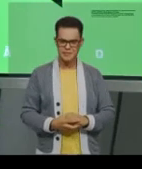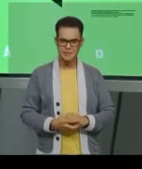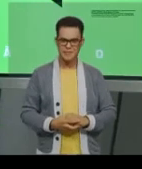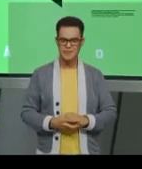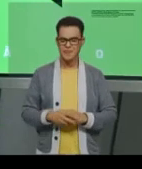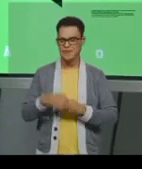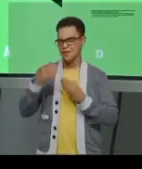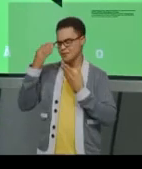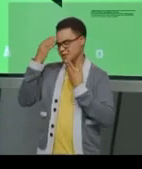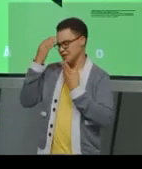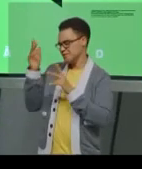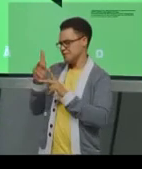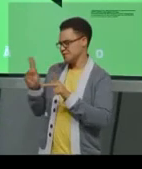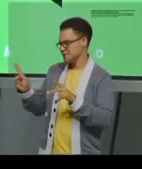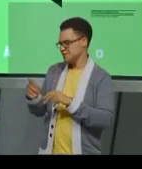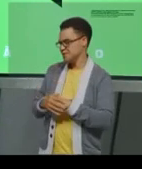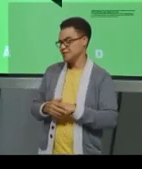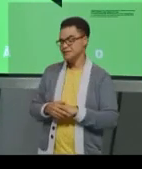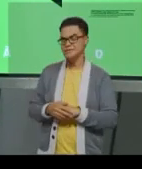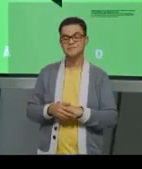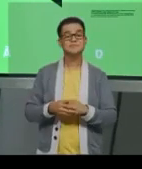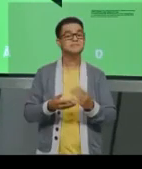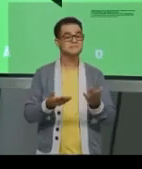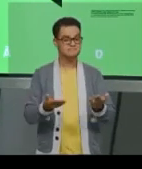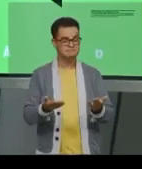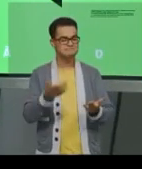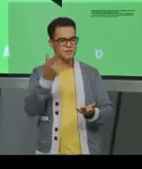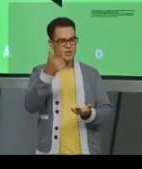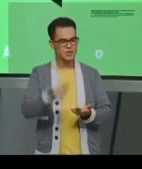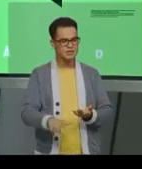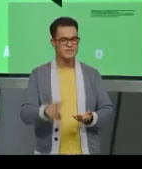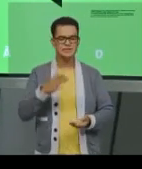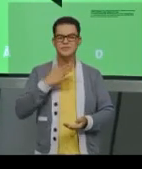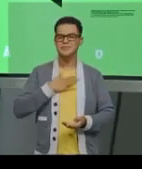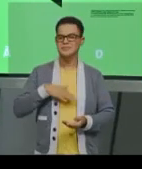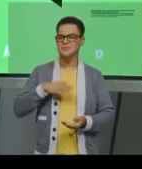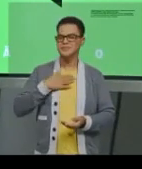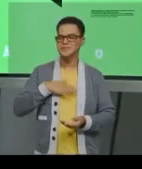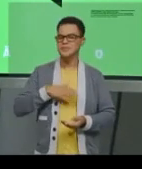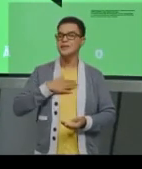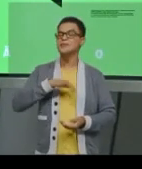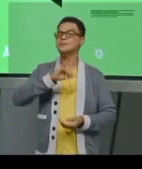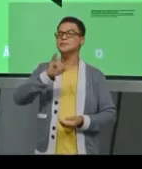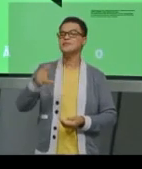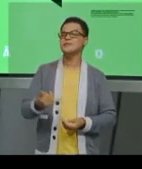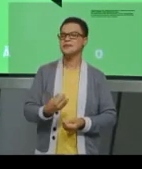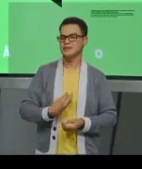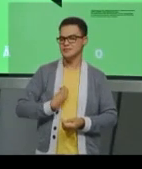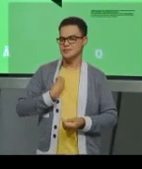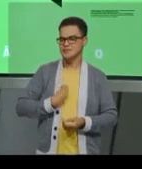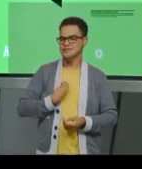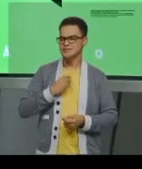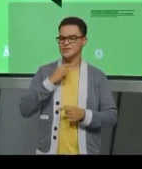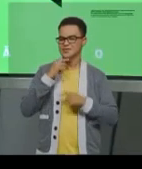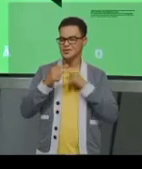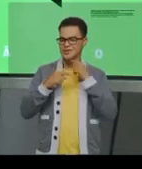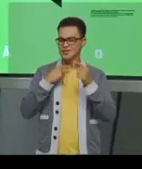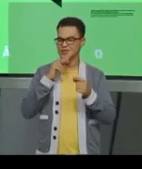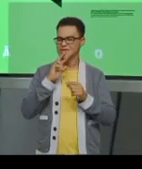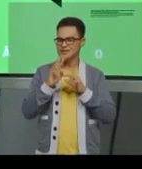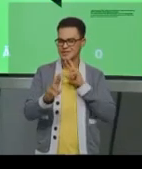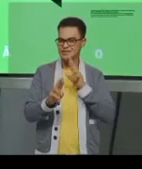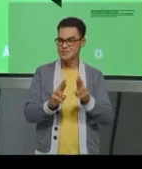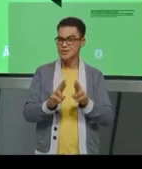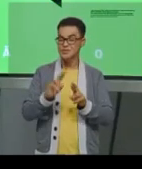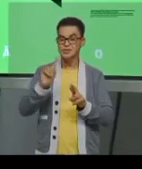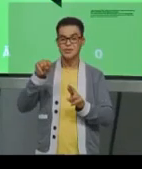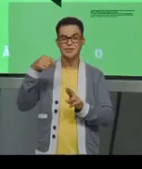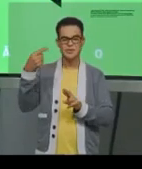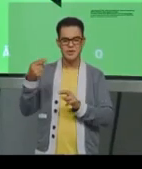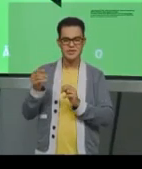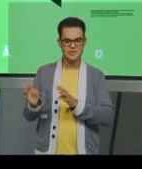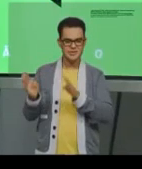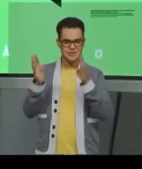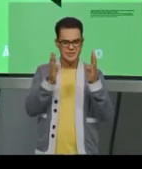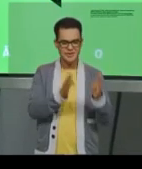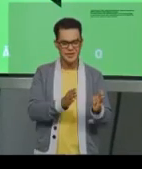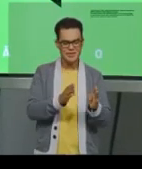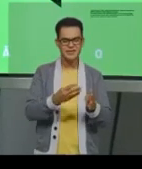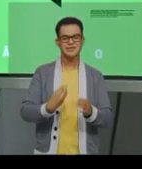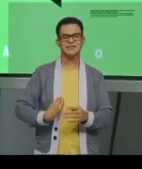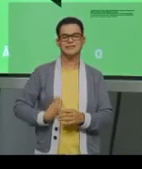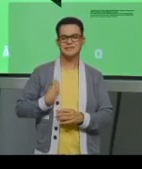Tassiana. Chegou a hora de mais uma pequena pausa. Aproveite e participe do nosso Tira Dúvidas. No próximo bloco,